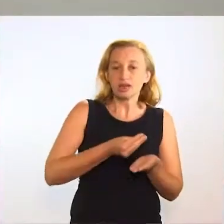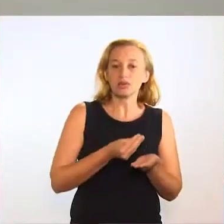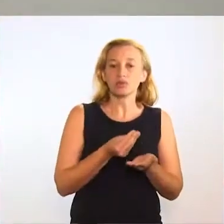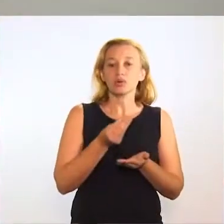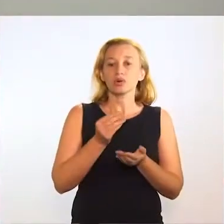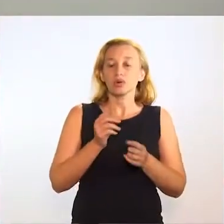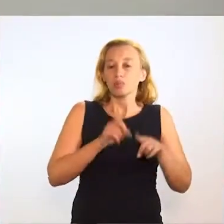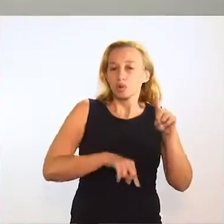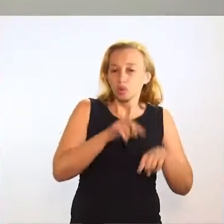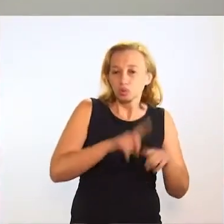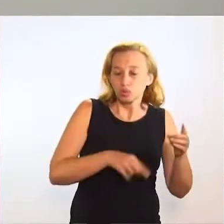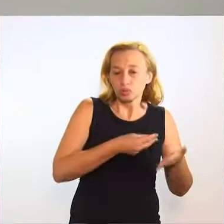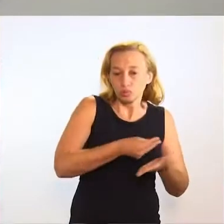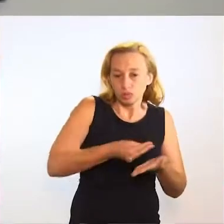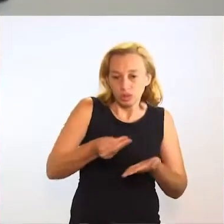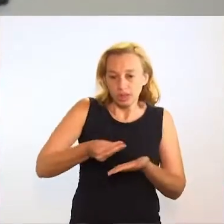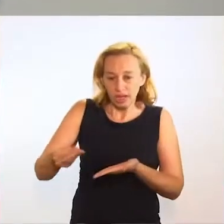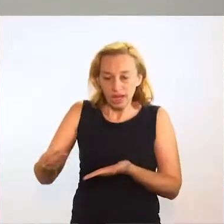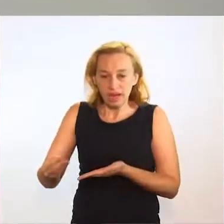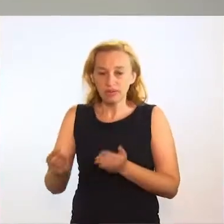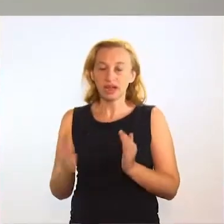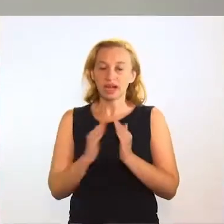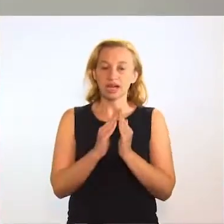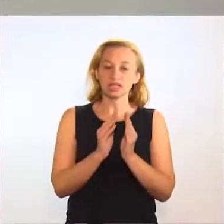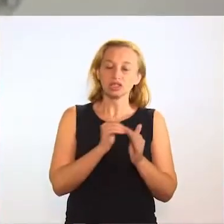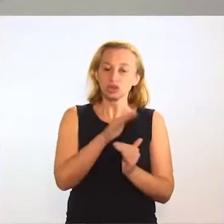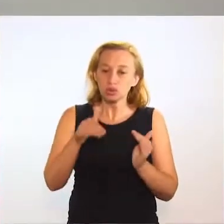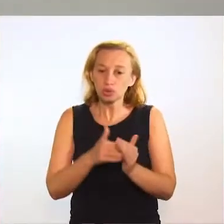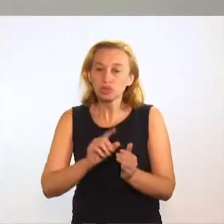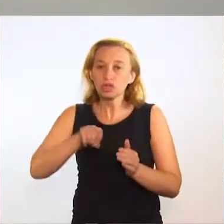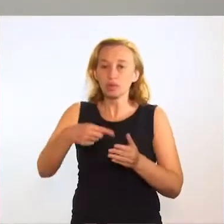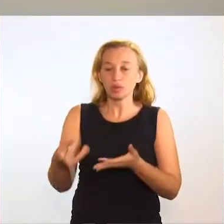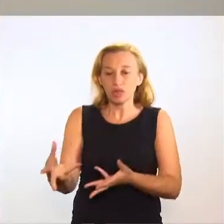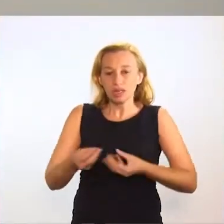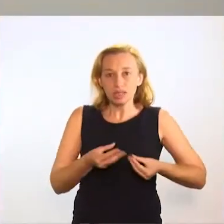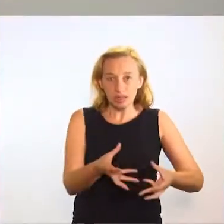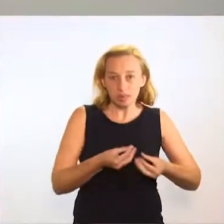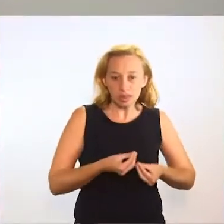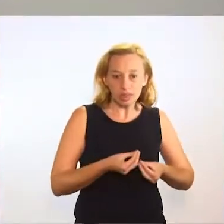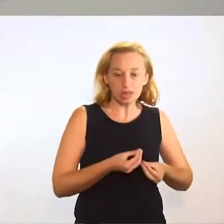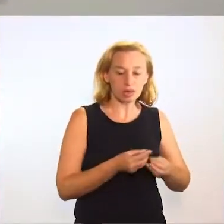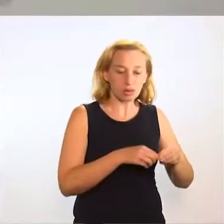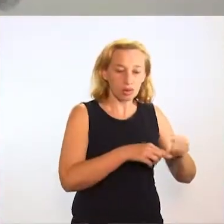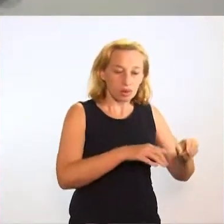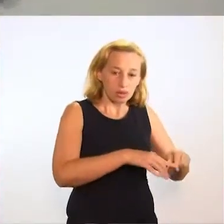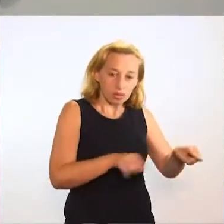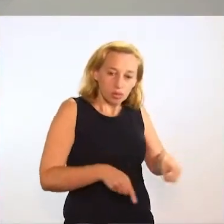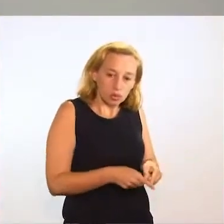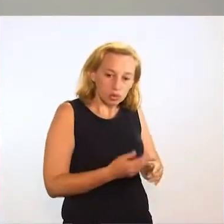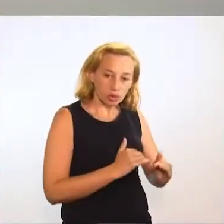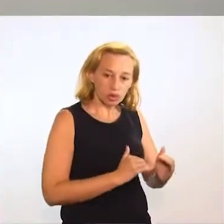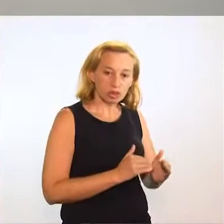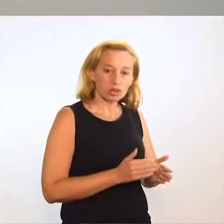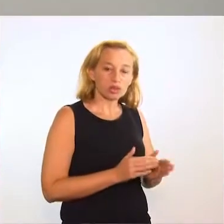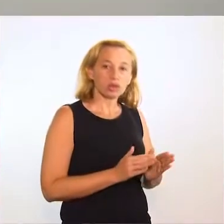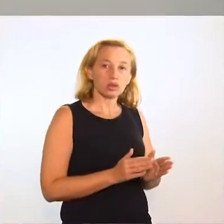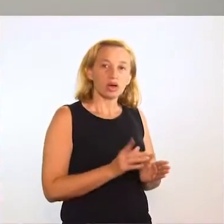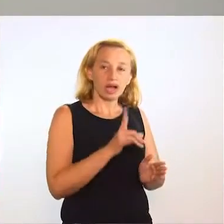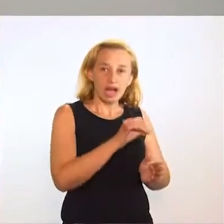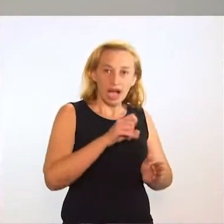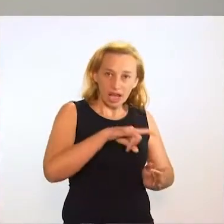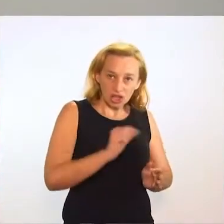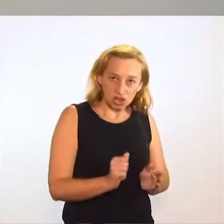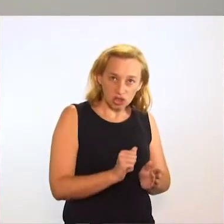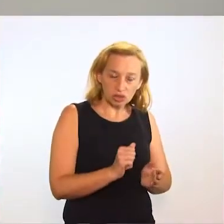material para casa de todas, elas produziam, a gente recolhia e montava uma caixa que tinha, além da necessaire que elas fizeram, tinha